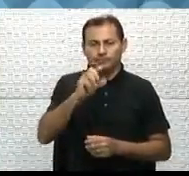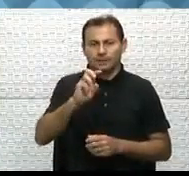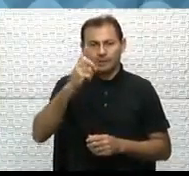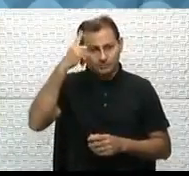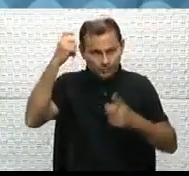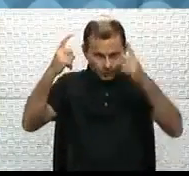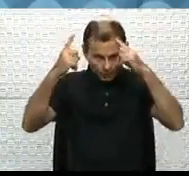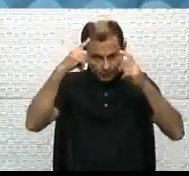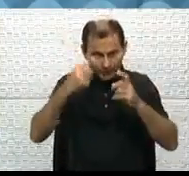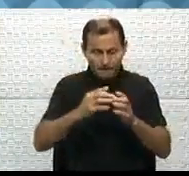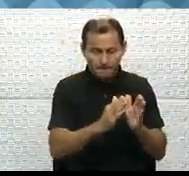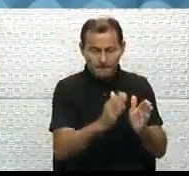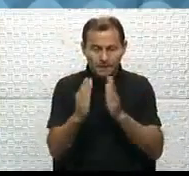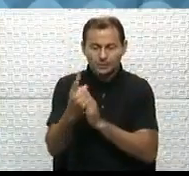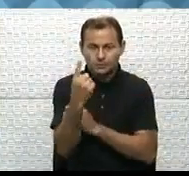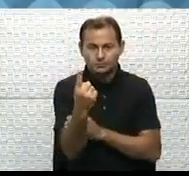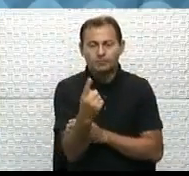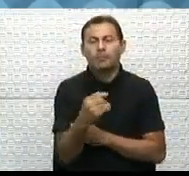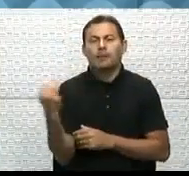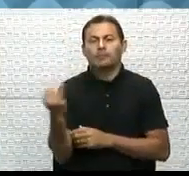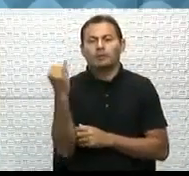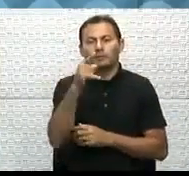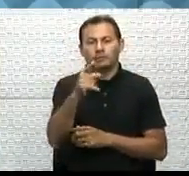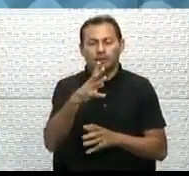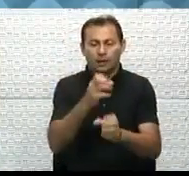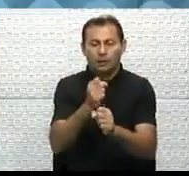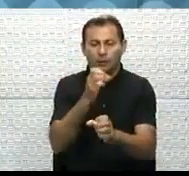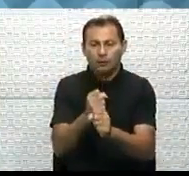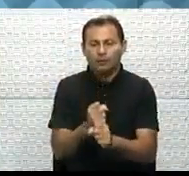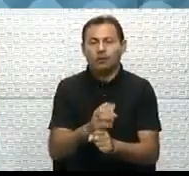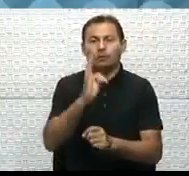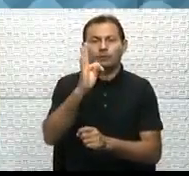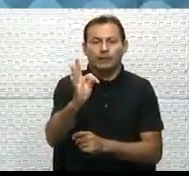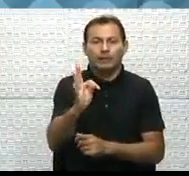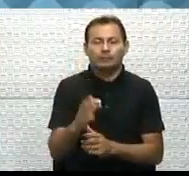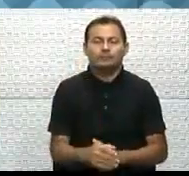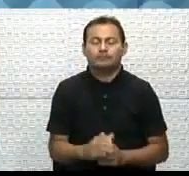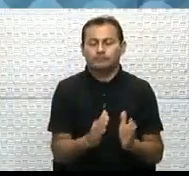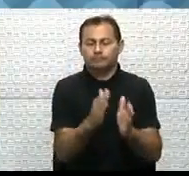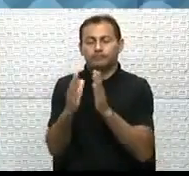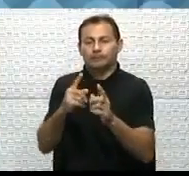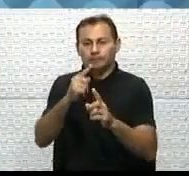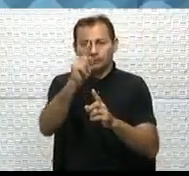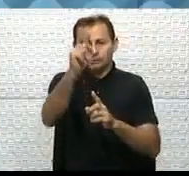suas hipóteses, o passo 1. É importante que você calcule o T a